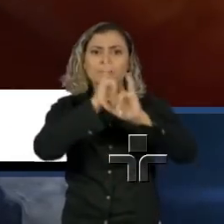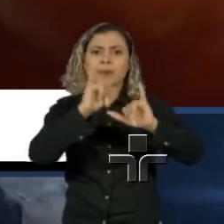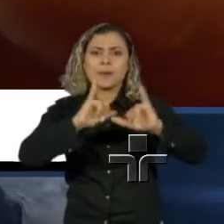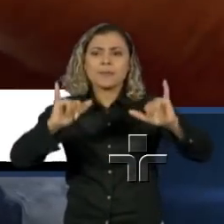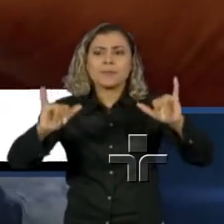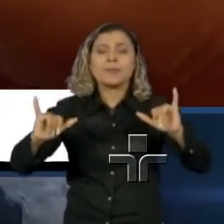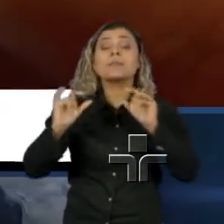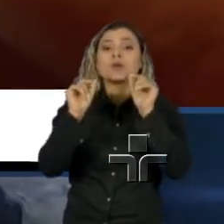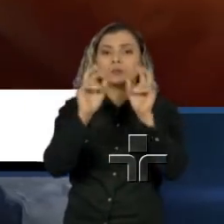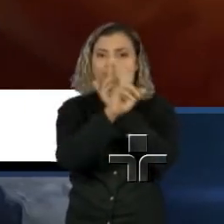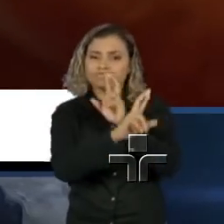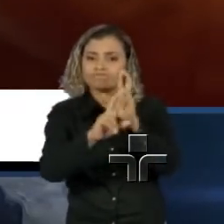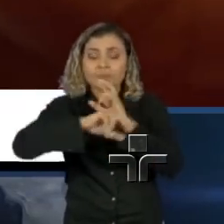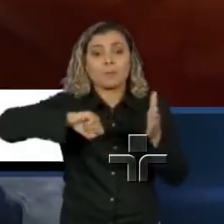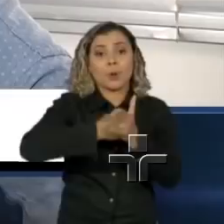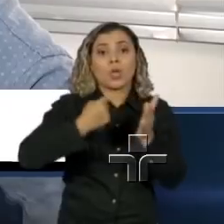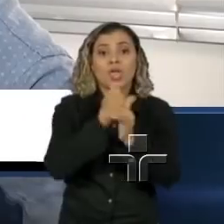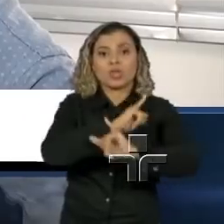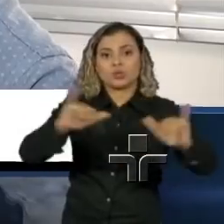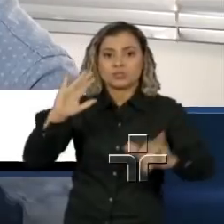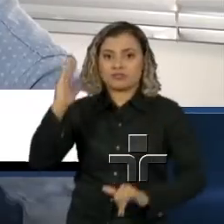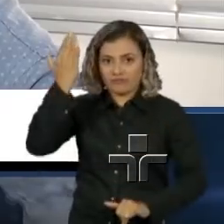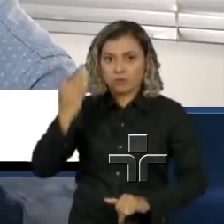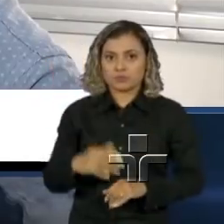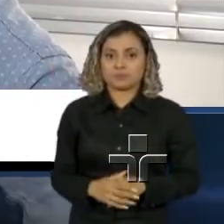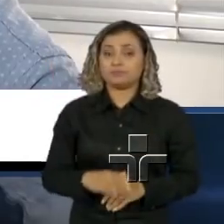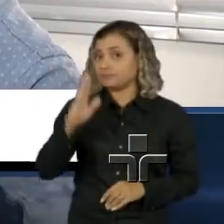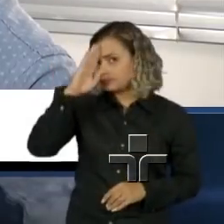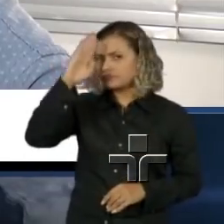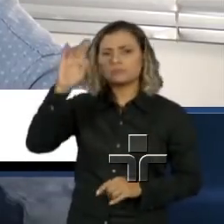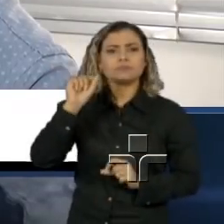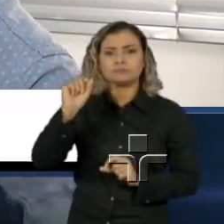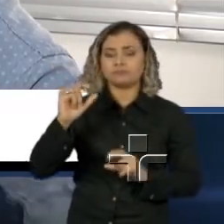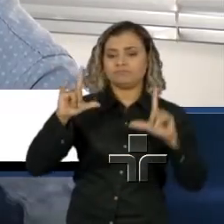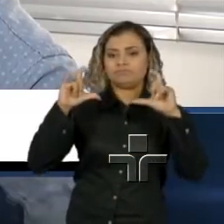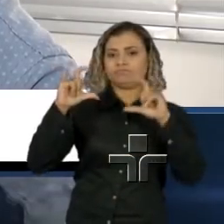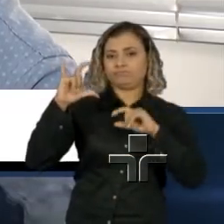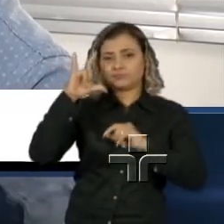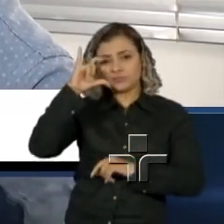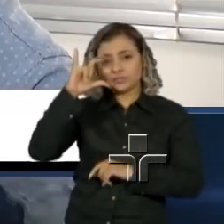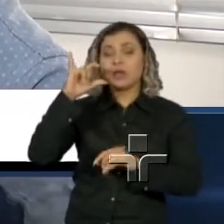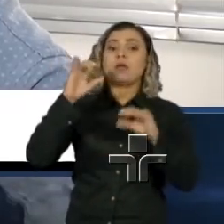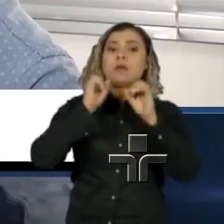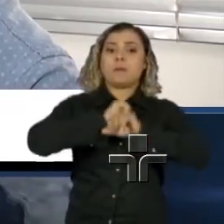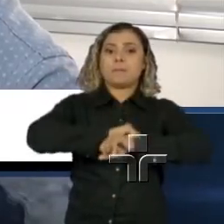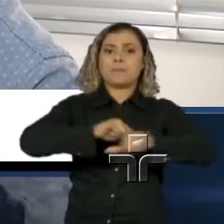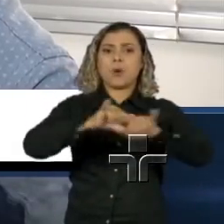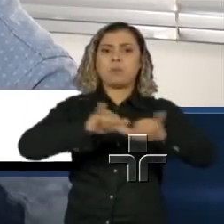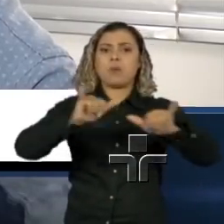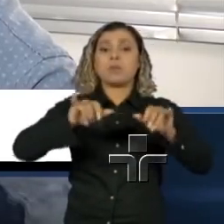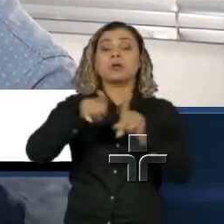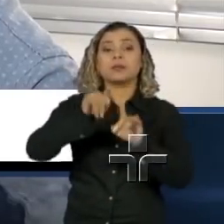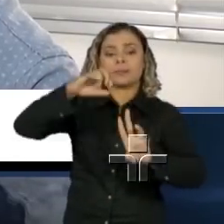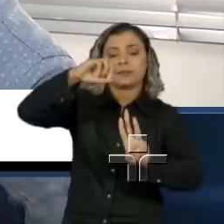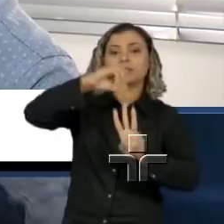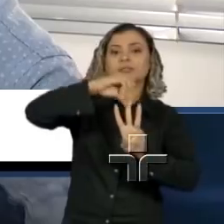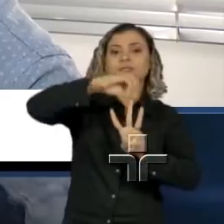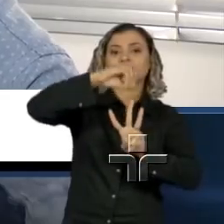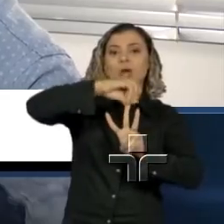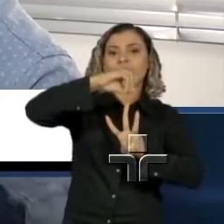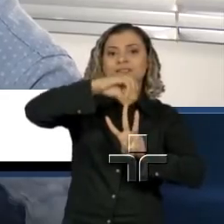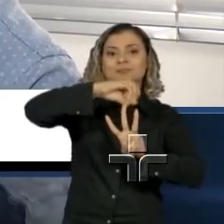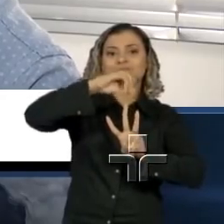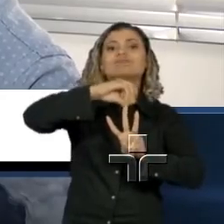que filtra e barra fake news. Principalmente seus stories, publicações temporárias que facilmente